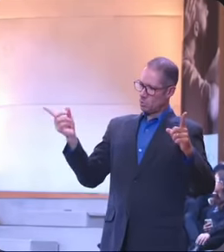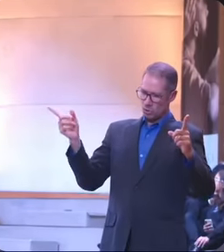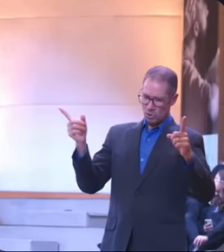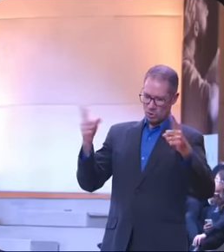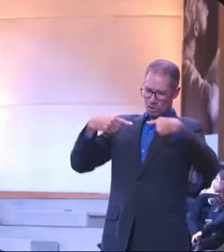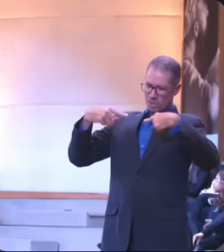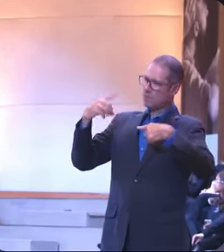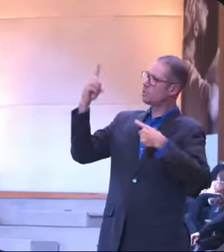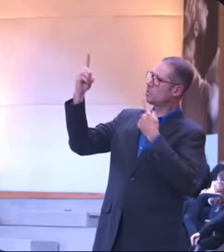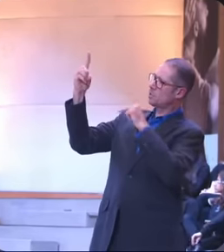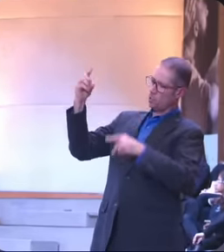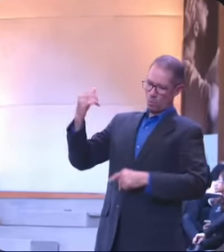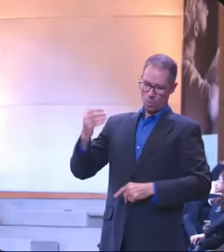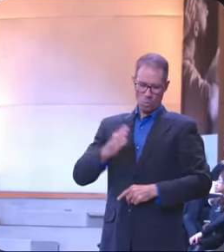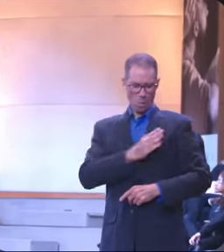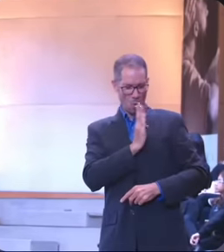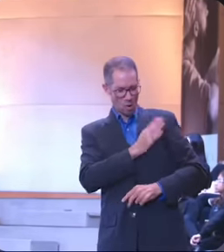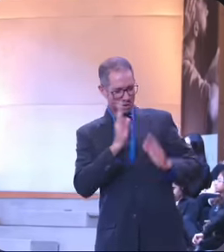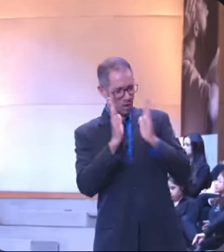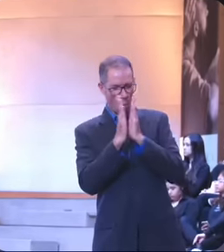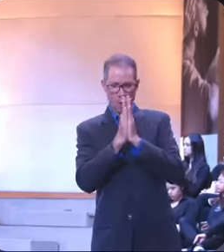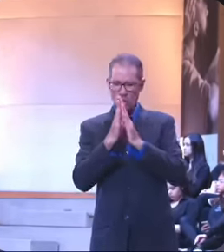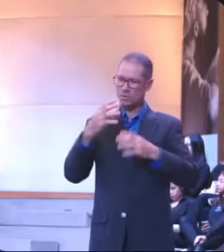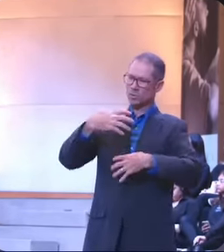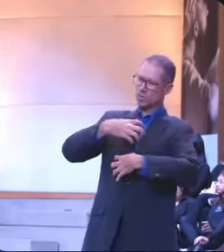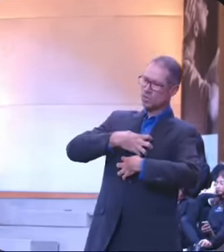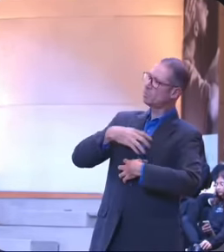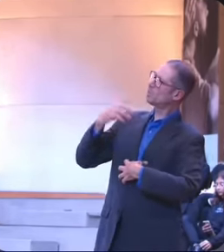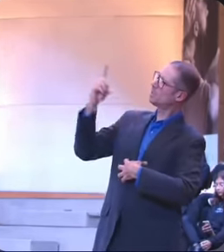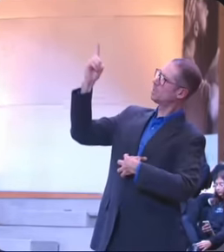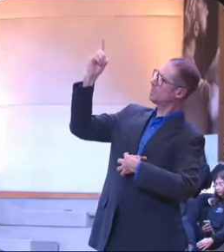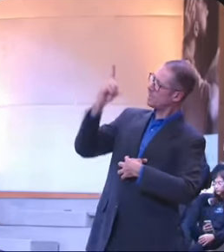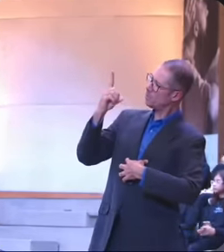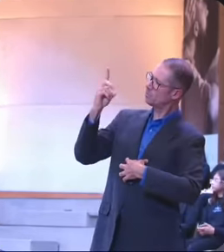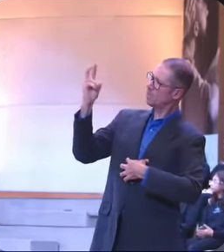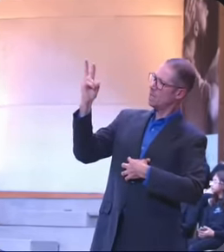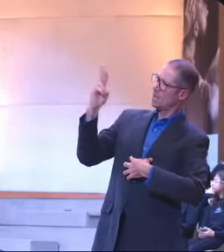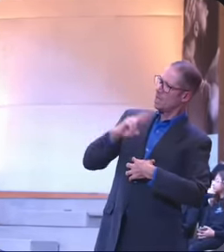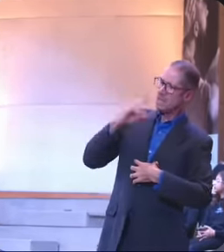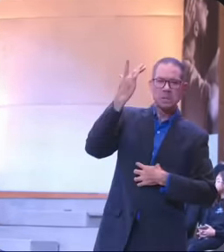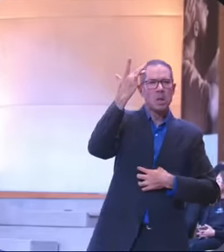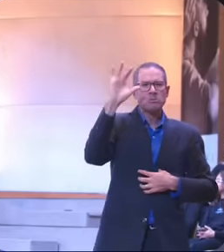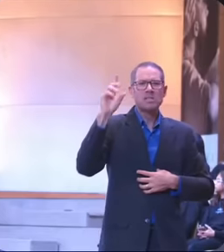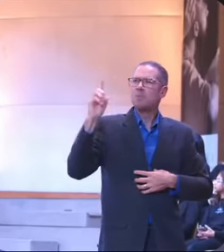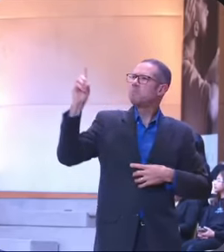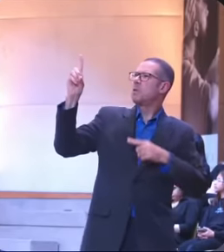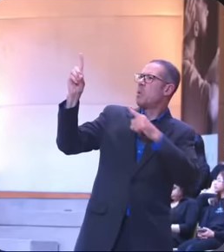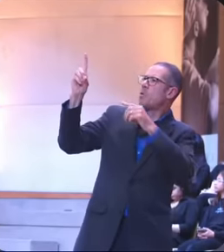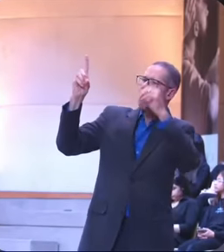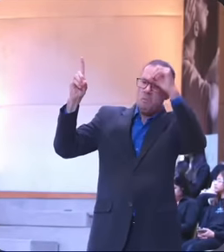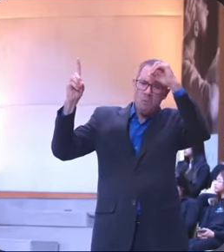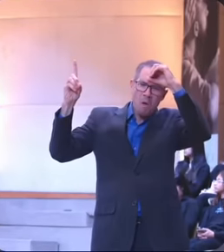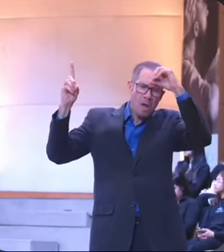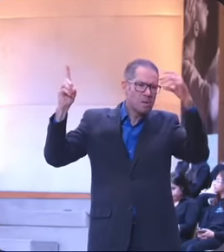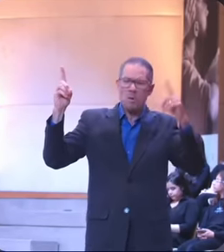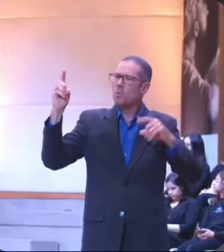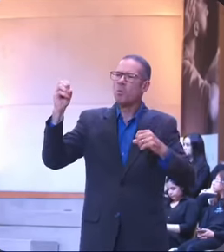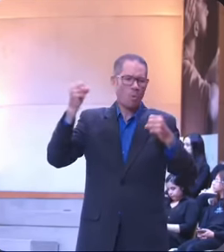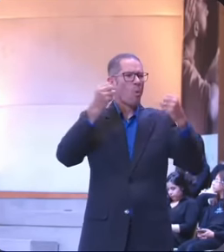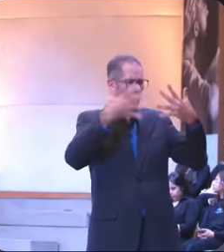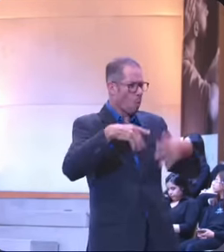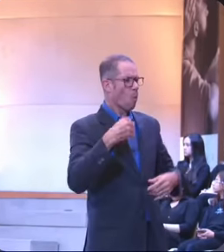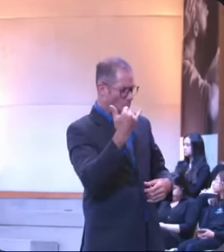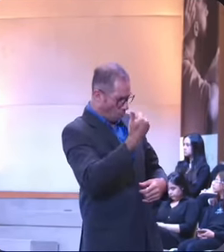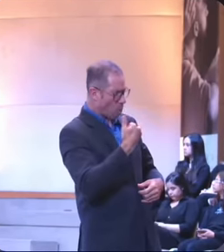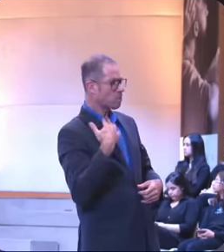de Deus no nosso coração para orar, e sentimos que Deus respondeu, mas nós não sabemos o que ele fez. Conta para a gente o que ele fez.